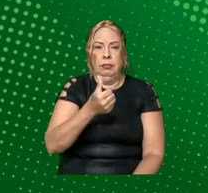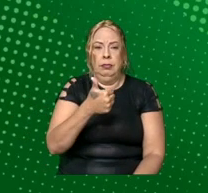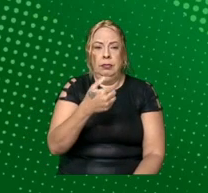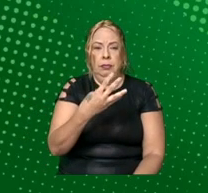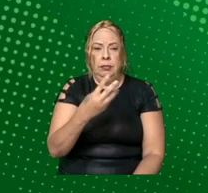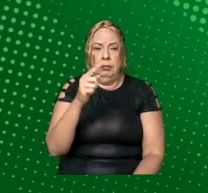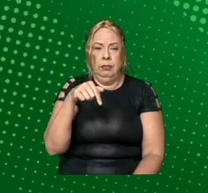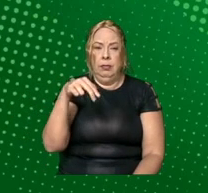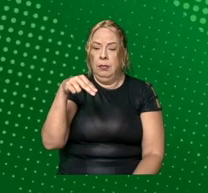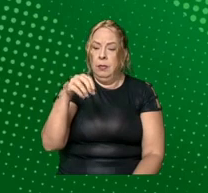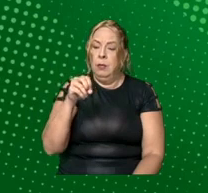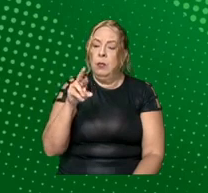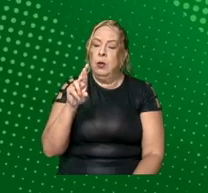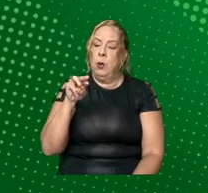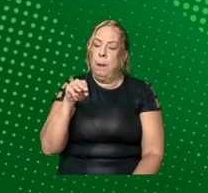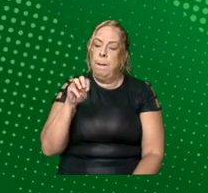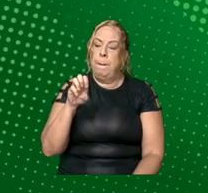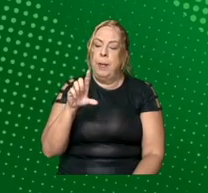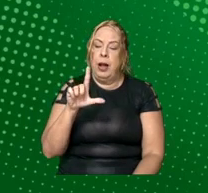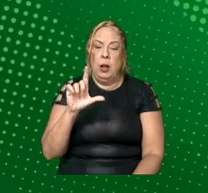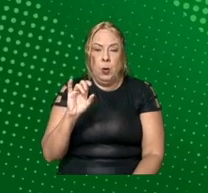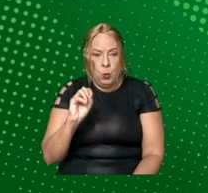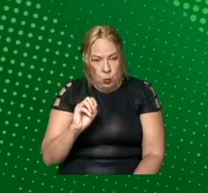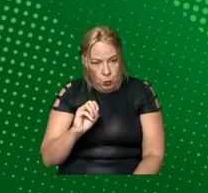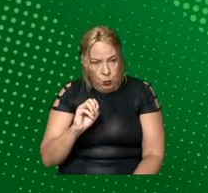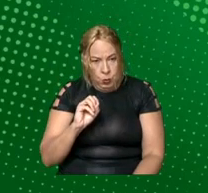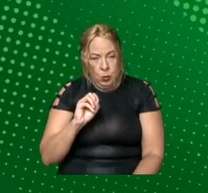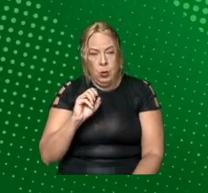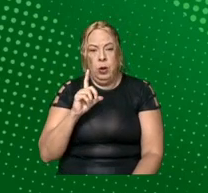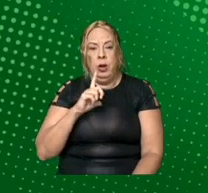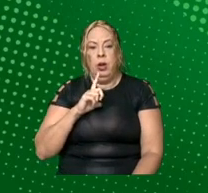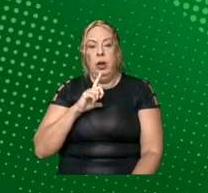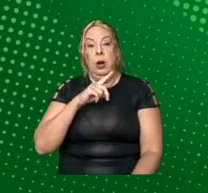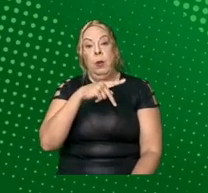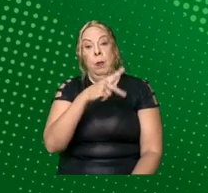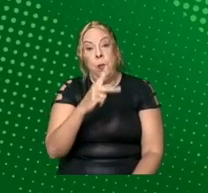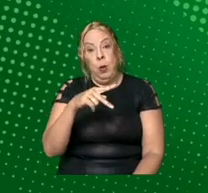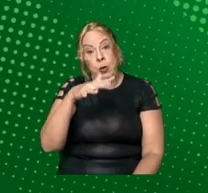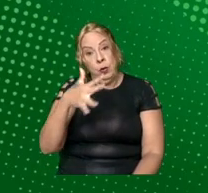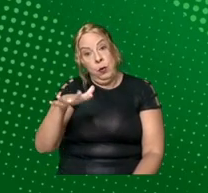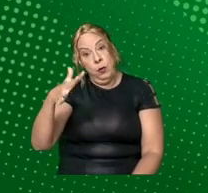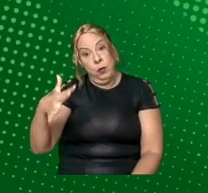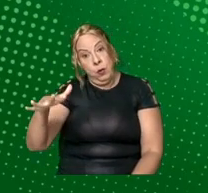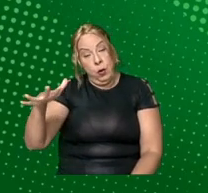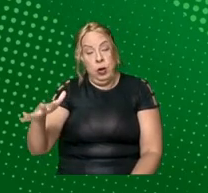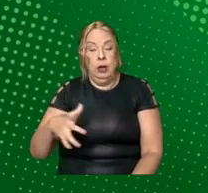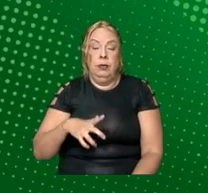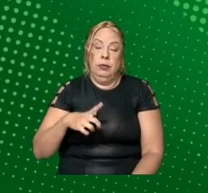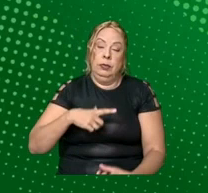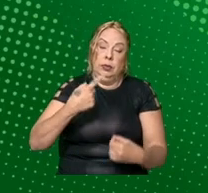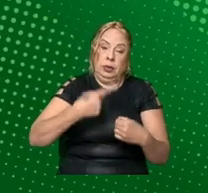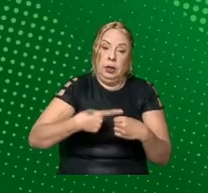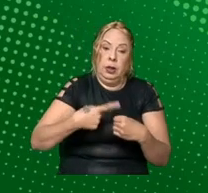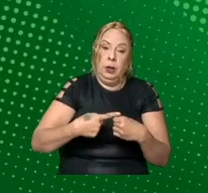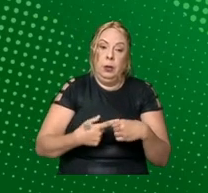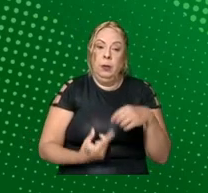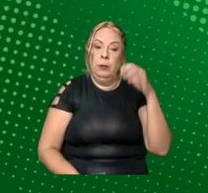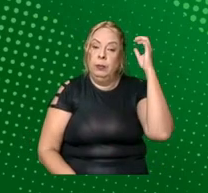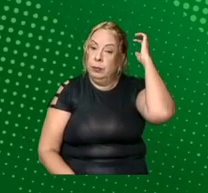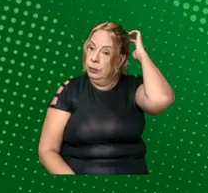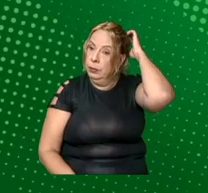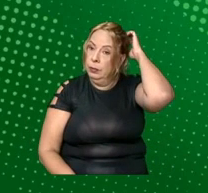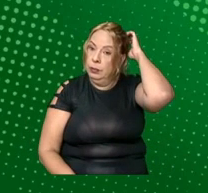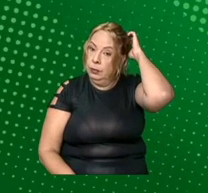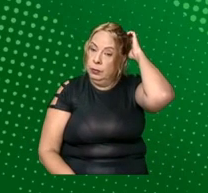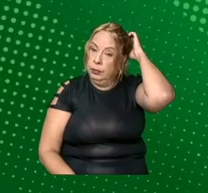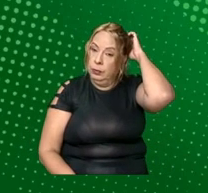099614, Nornélio, né? Adquiriu na Regional Porto da Folha com Queixoso. Olha aí, menino. E